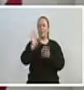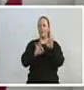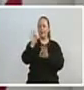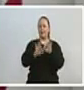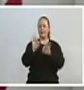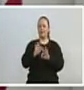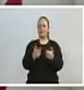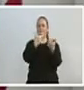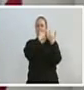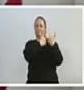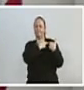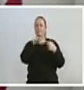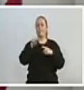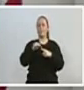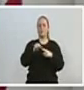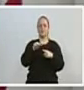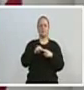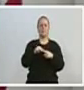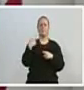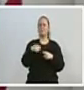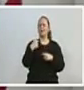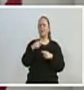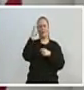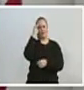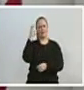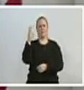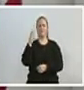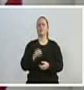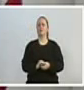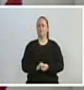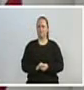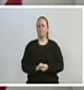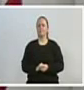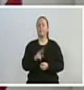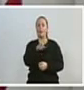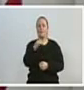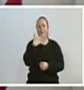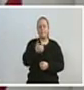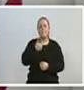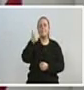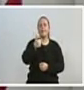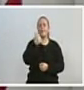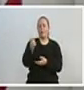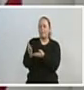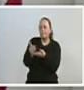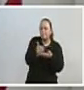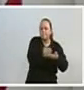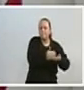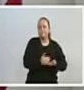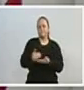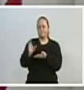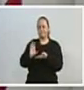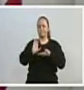esta tomada de posição e esses encaminhamentos, inclusive, vai melhorar a arrecadação para o município de Blumenau e vai dar